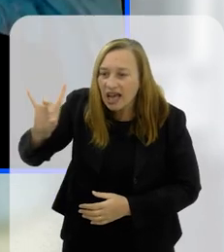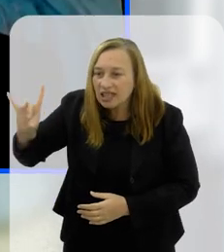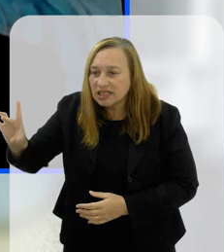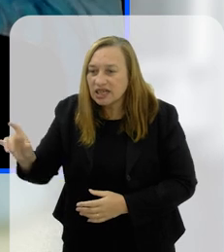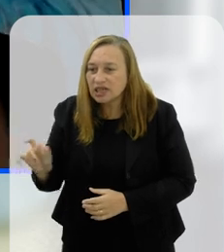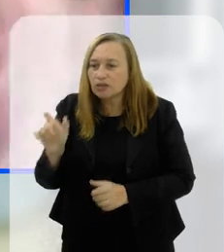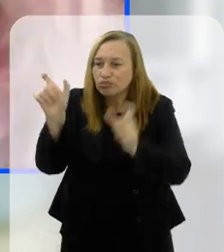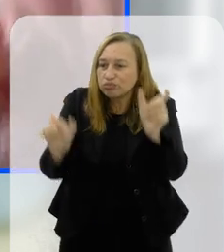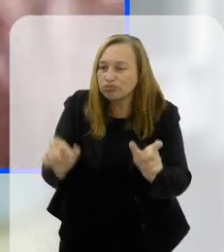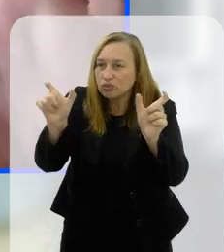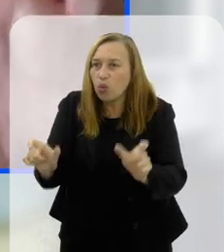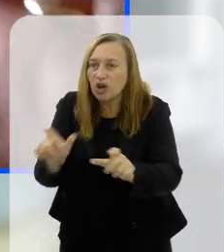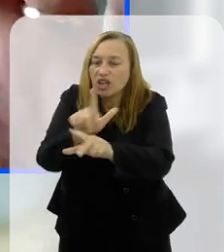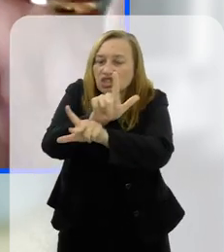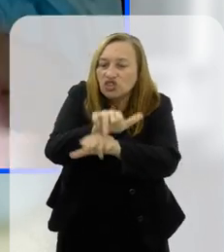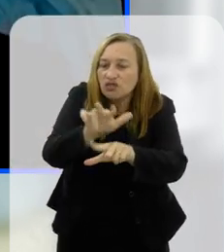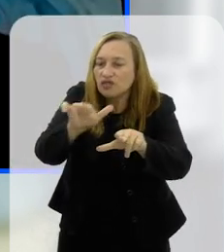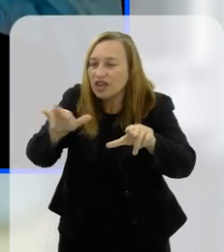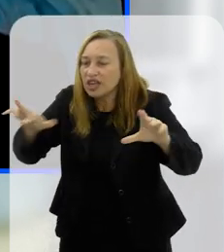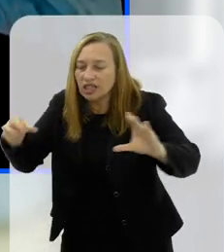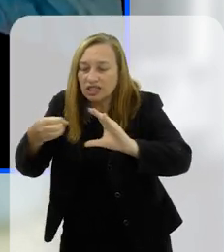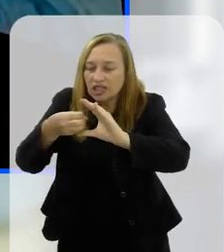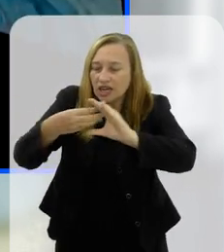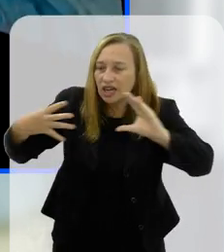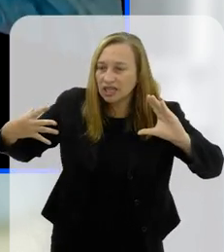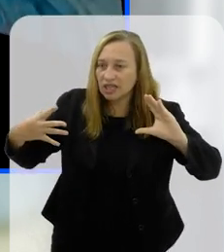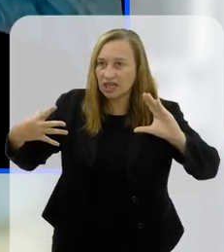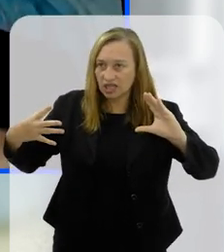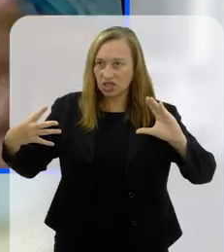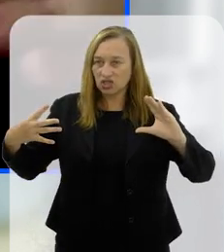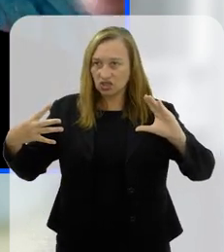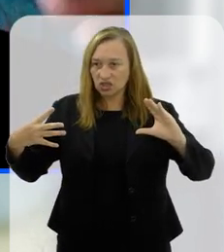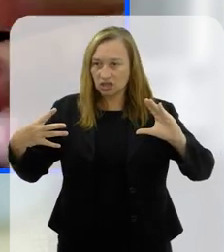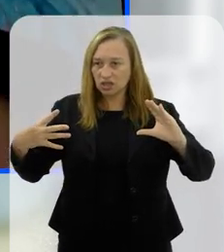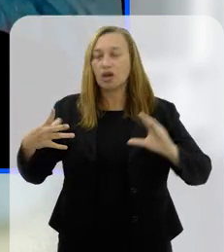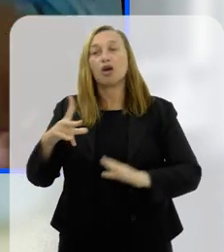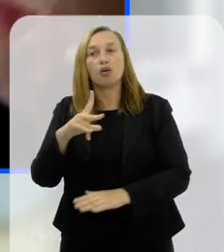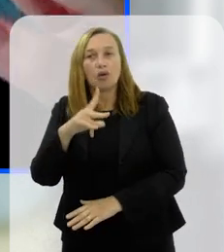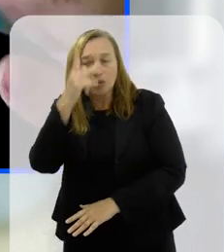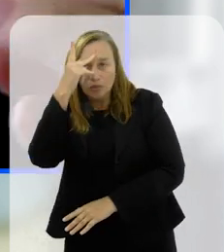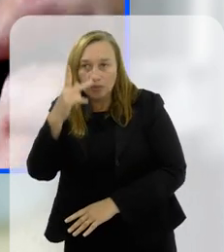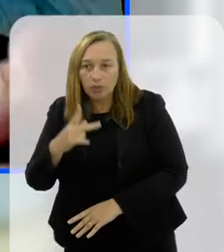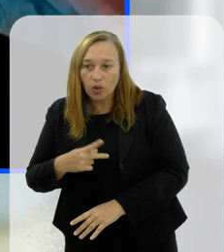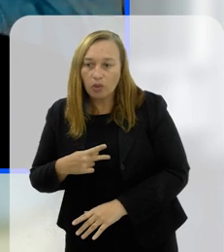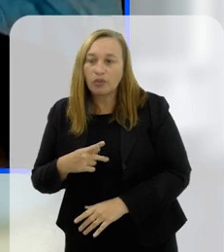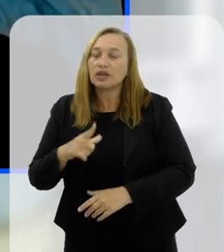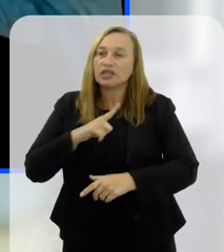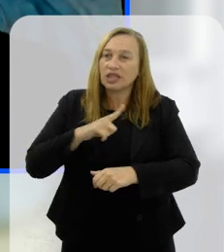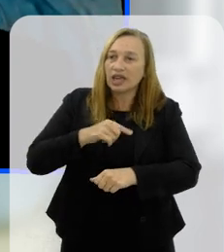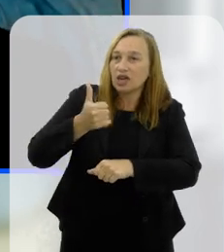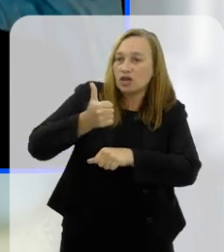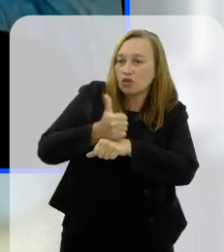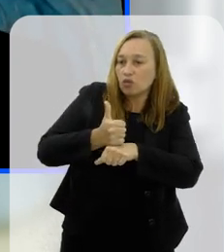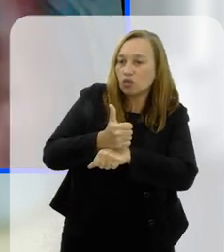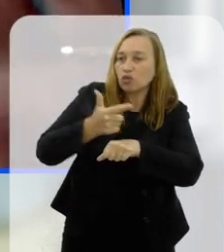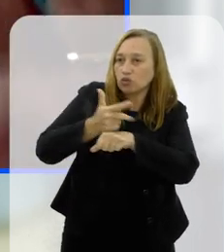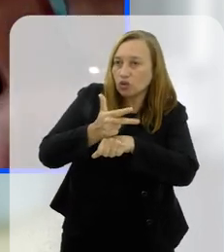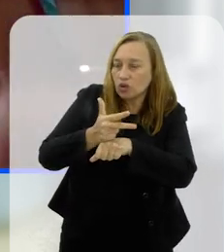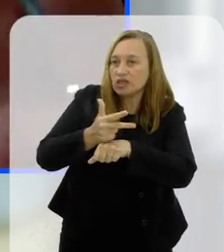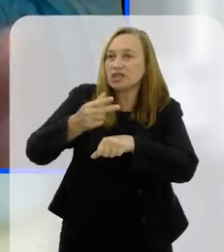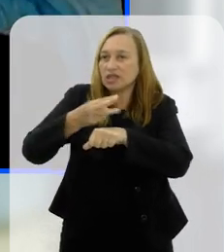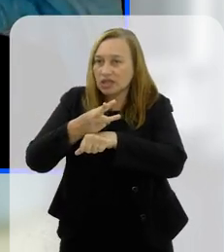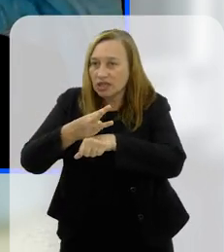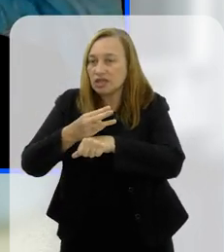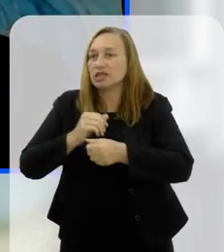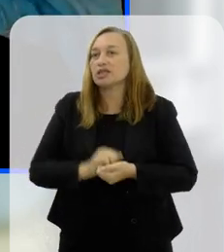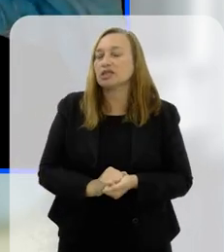uma pessoa com suas características próprias tem níveis de suporte nível 1 2 e TR mas em linhas